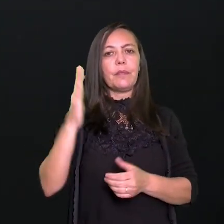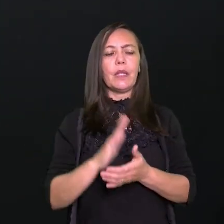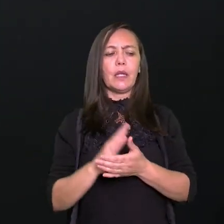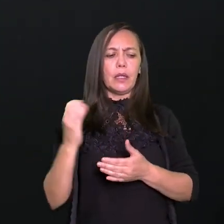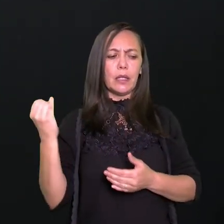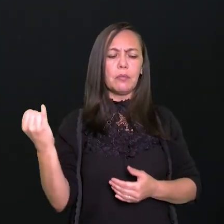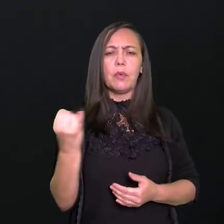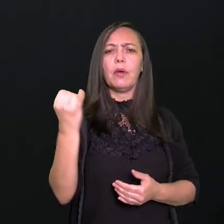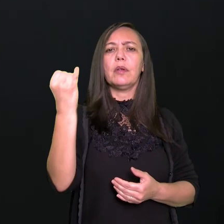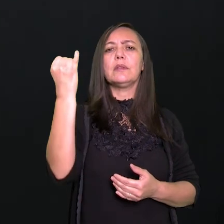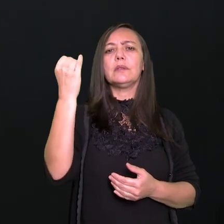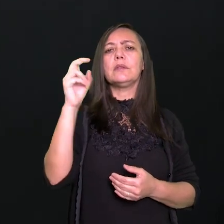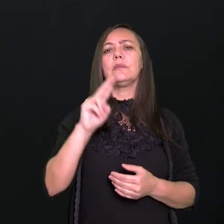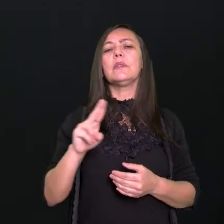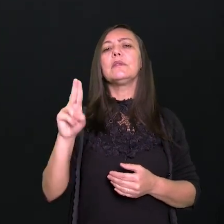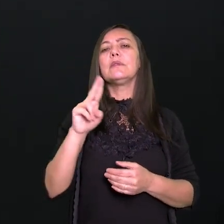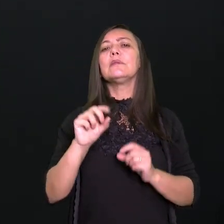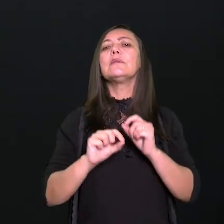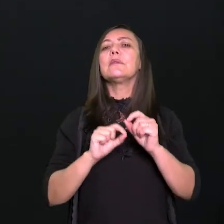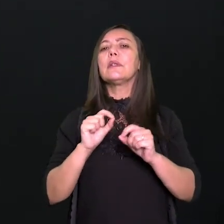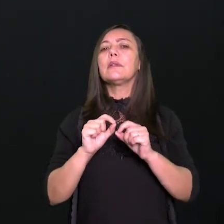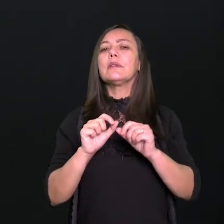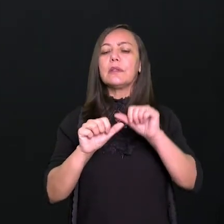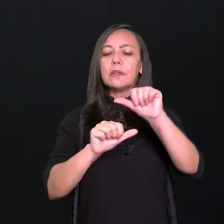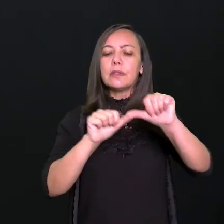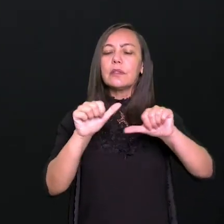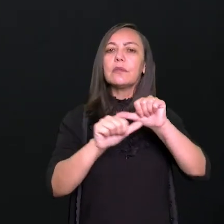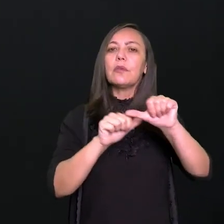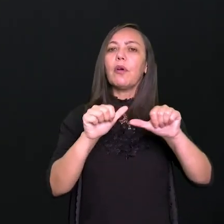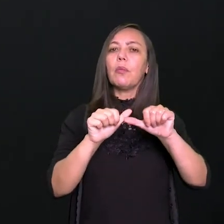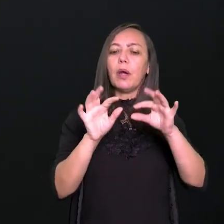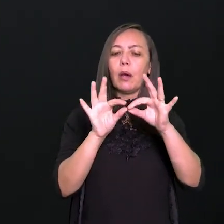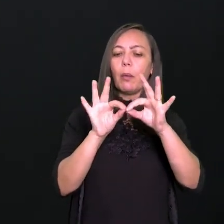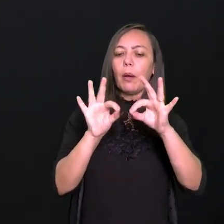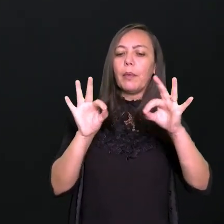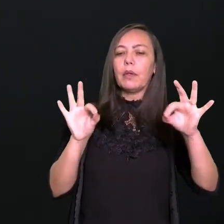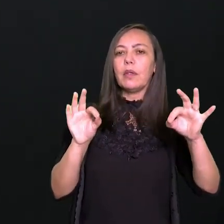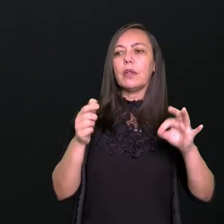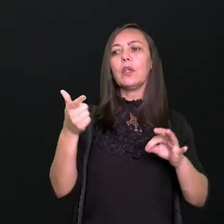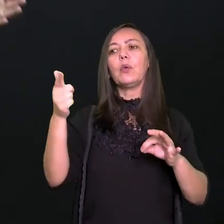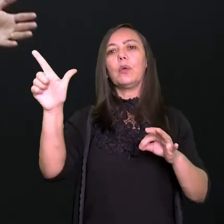nos será muito útil quando você tiver que transformar